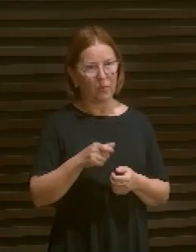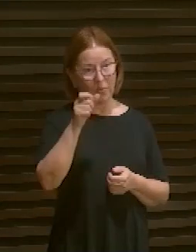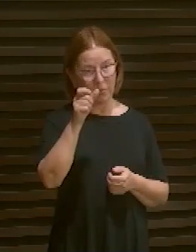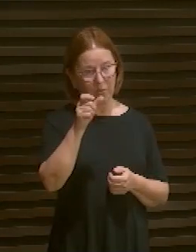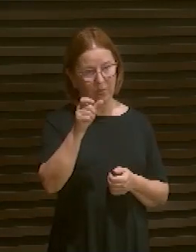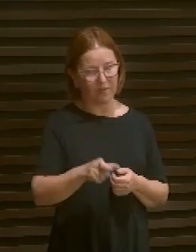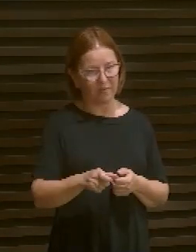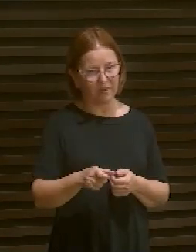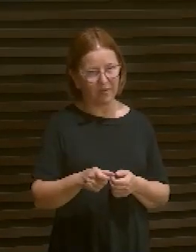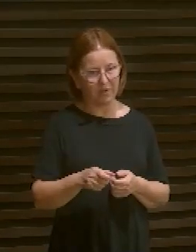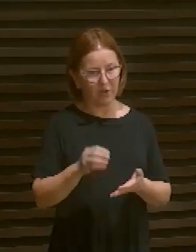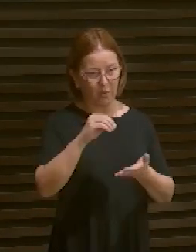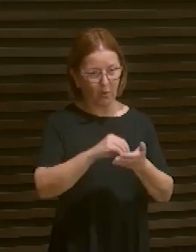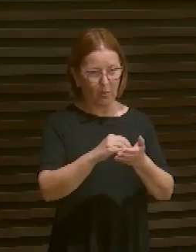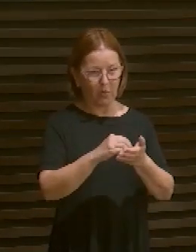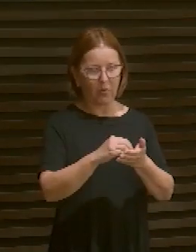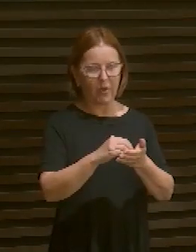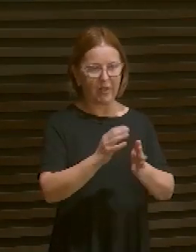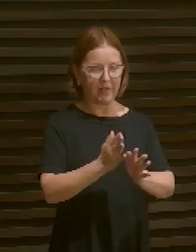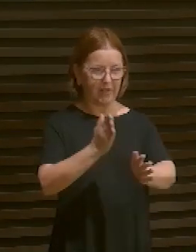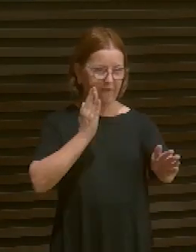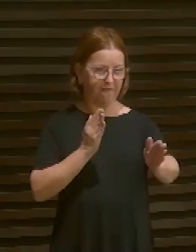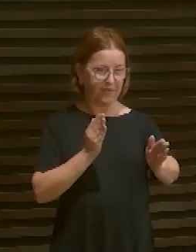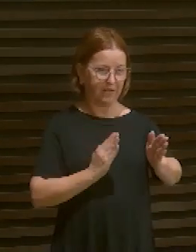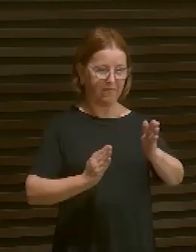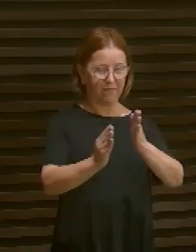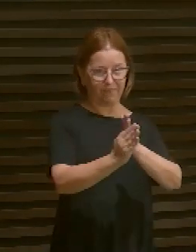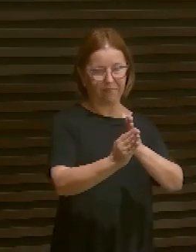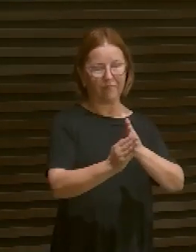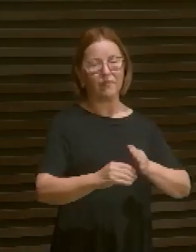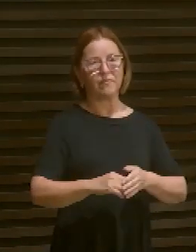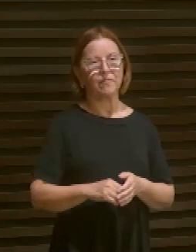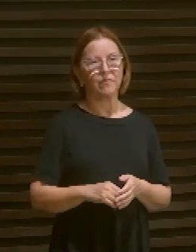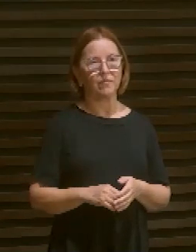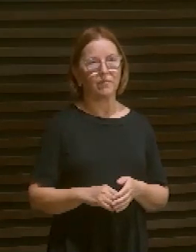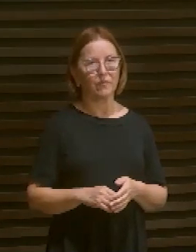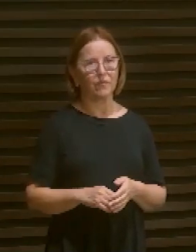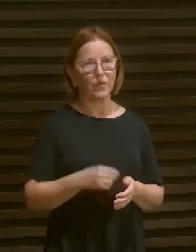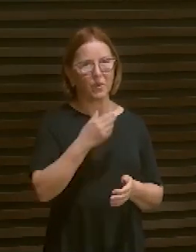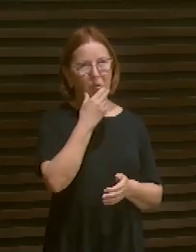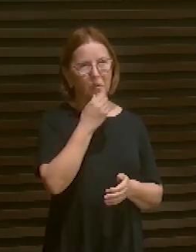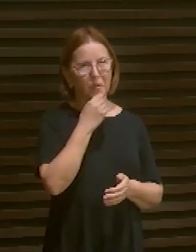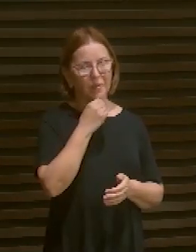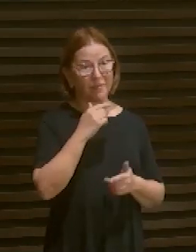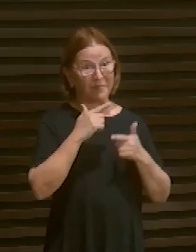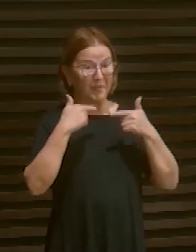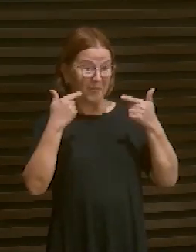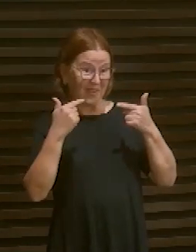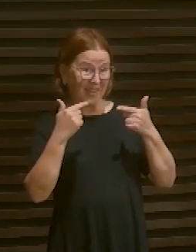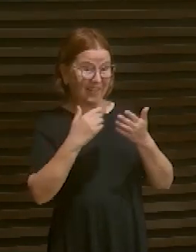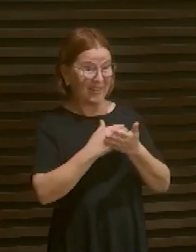assento antes dos adultos. O menino foi muito simpático quando puxaram a conversa